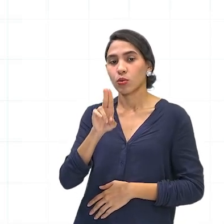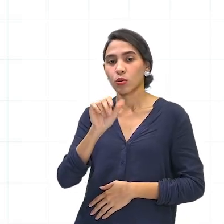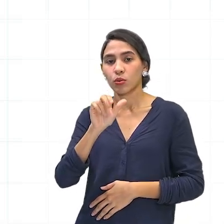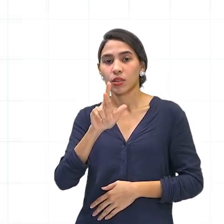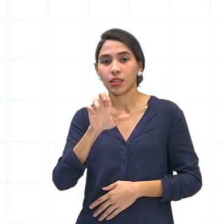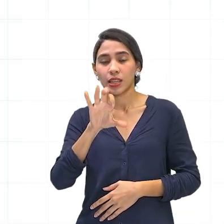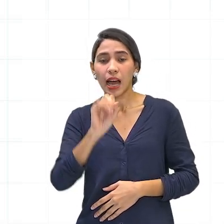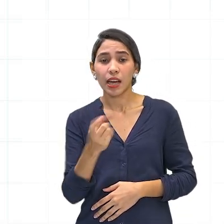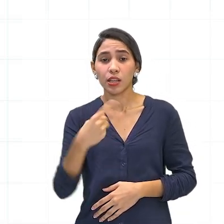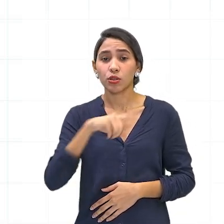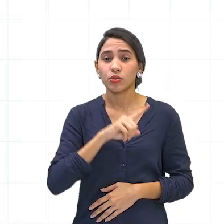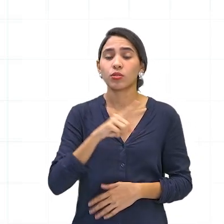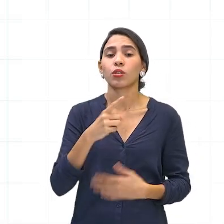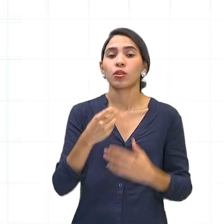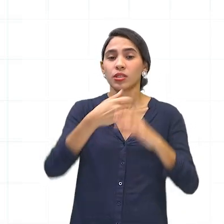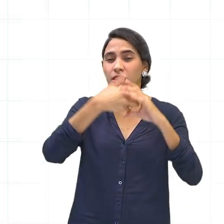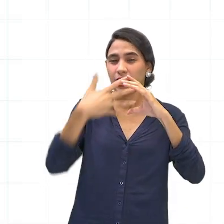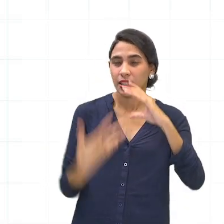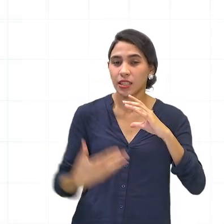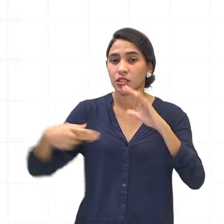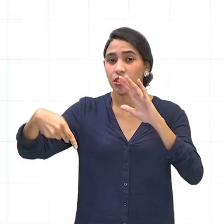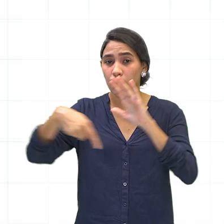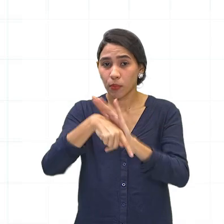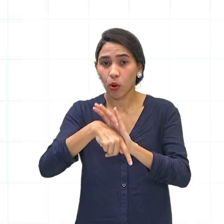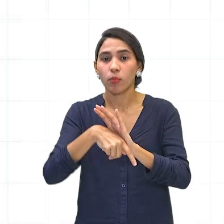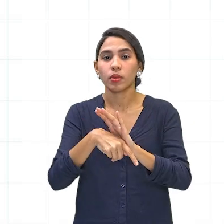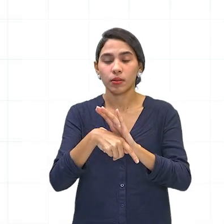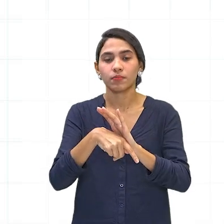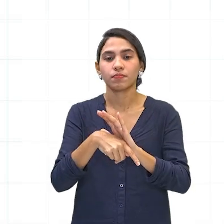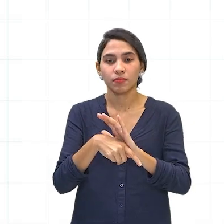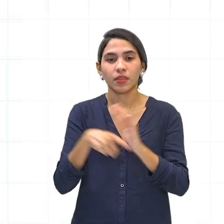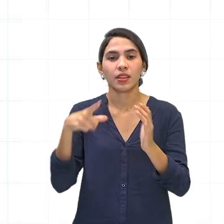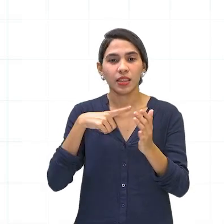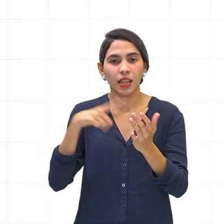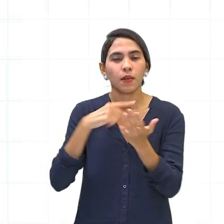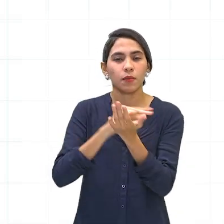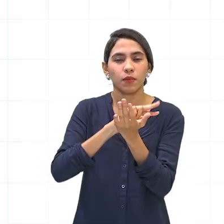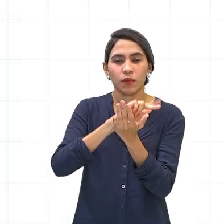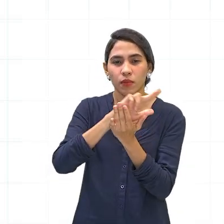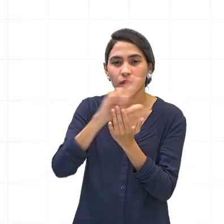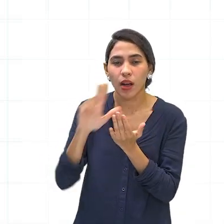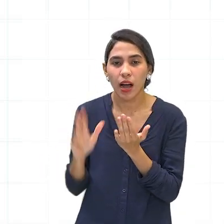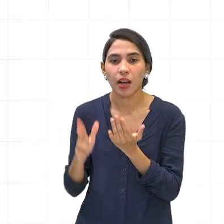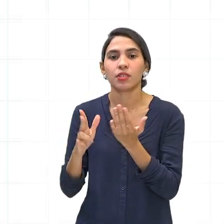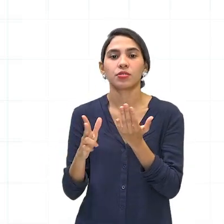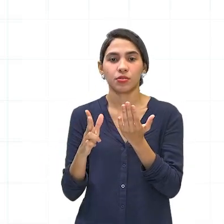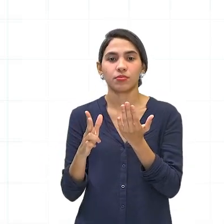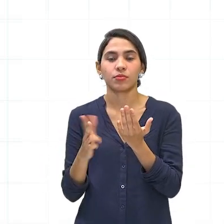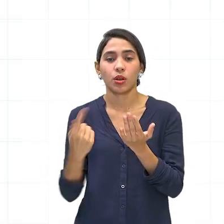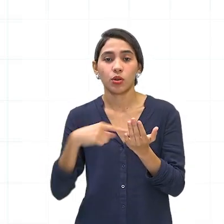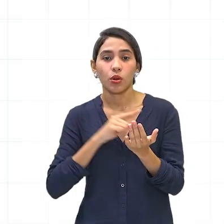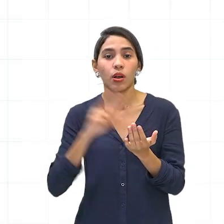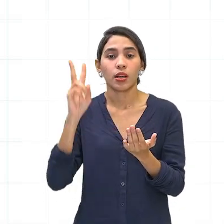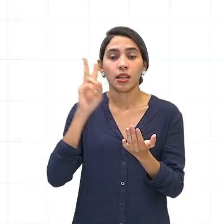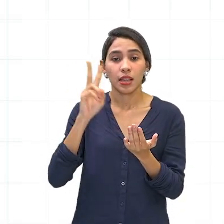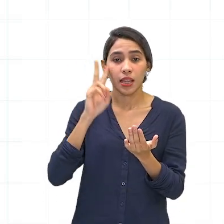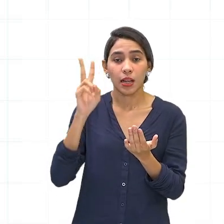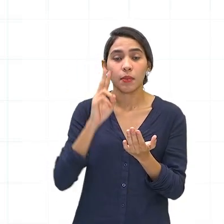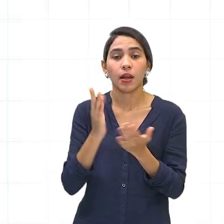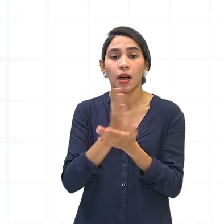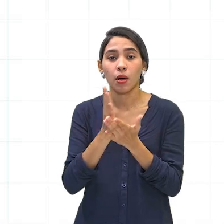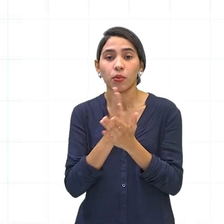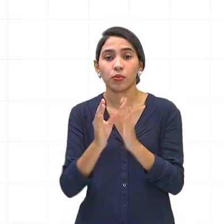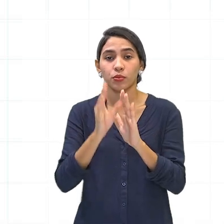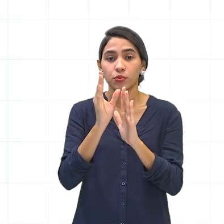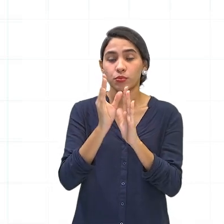das características desses organismos, a gente tem uma grande diversidade aí desses organismos, a gente relembra alguns dos conceitos